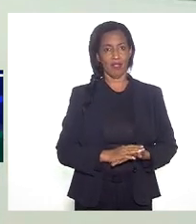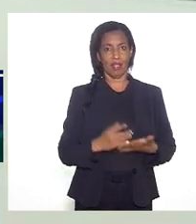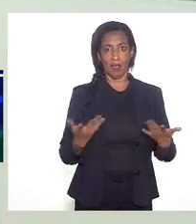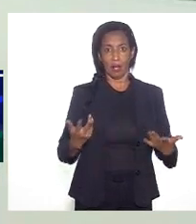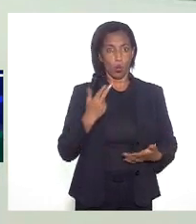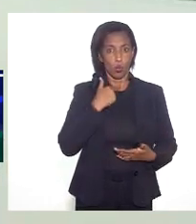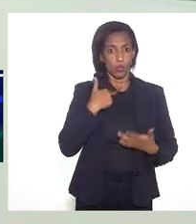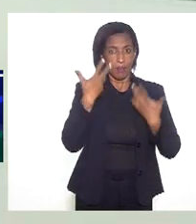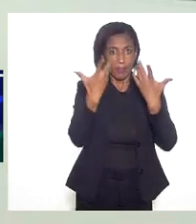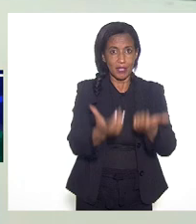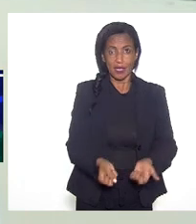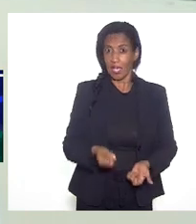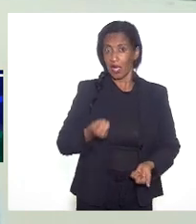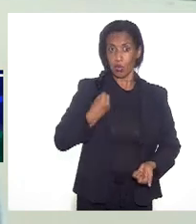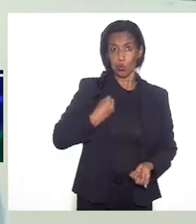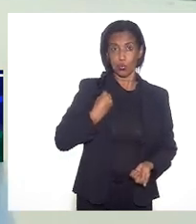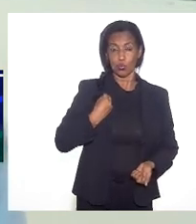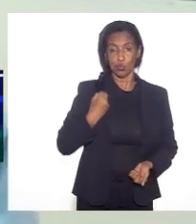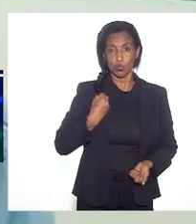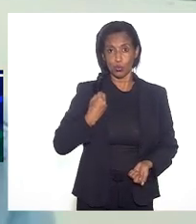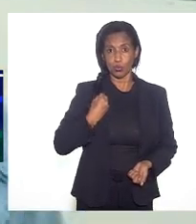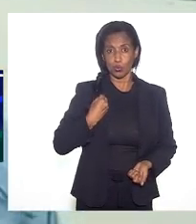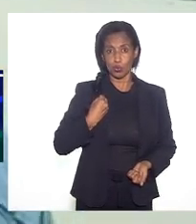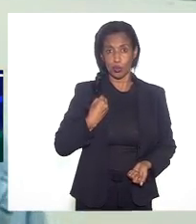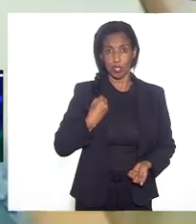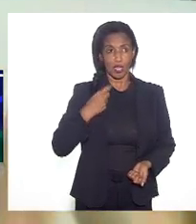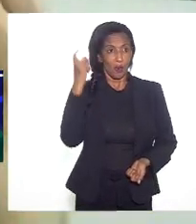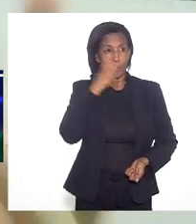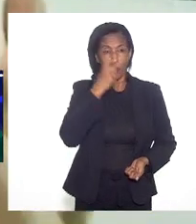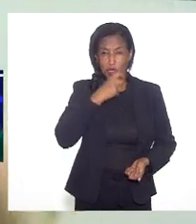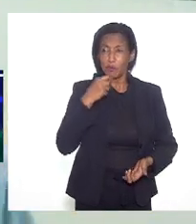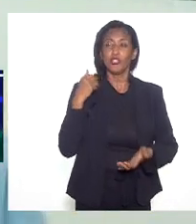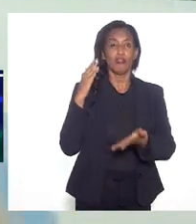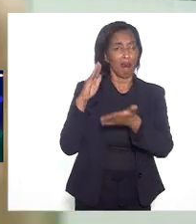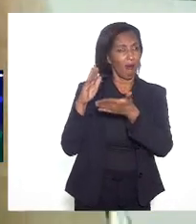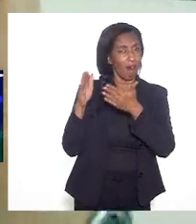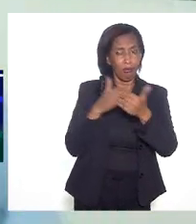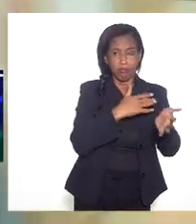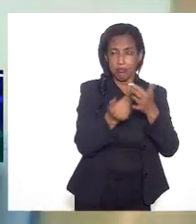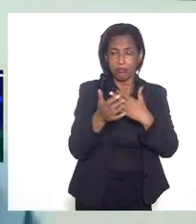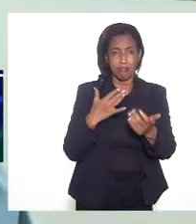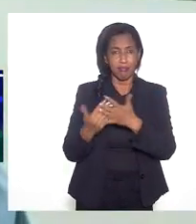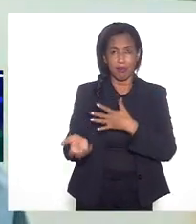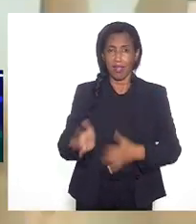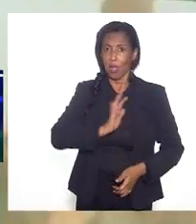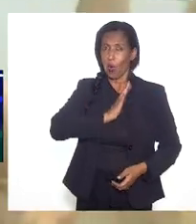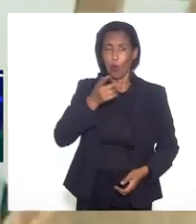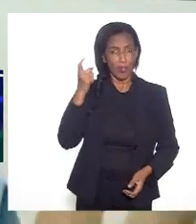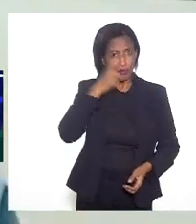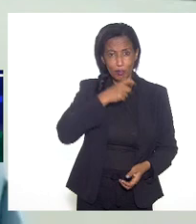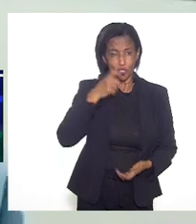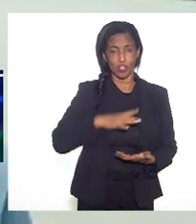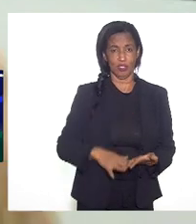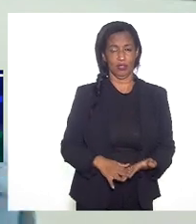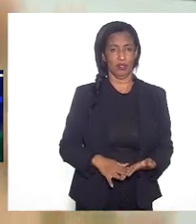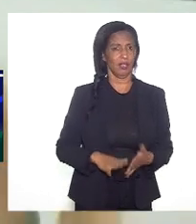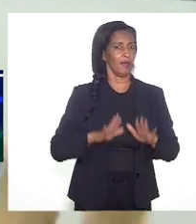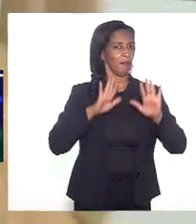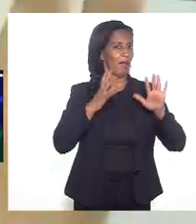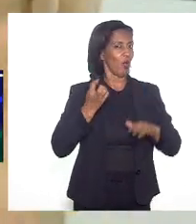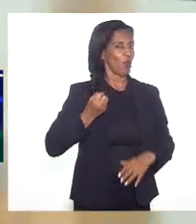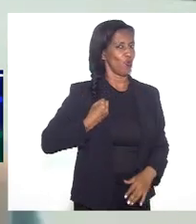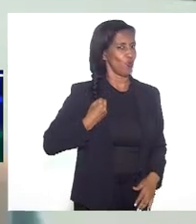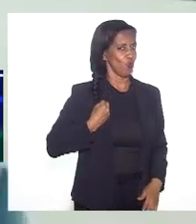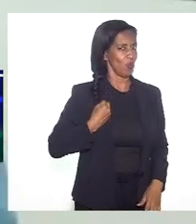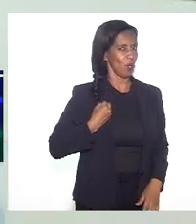inaceitável. Os números, a gente pode mentir de qualquer jeito, e é péssimo que a gente minta. Mas os números